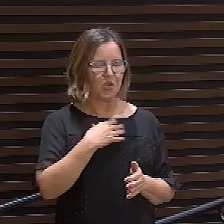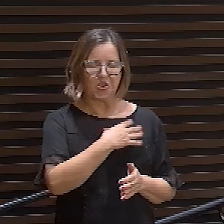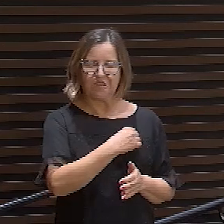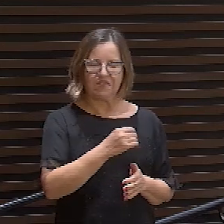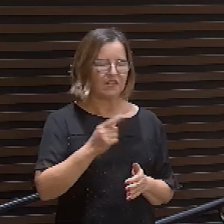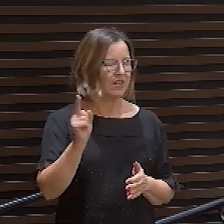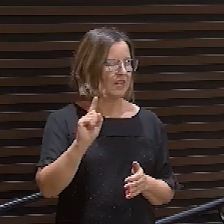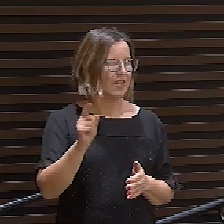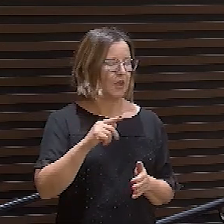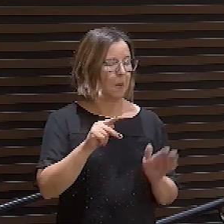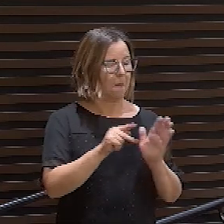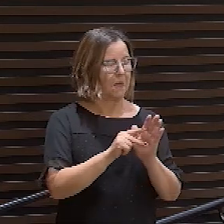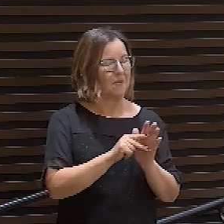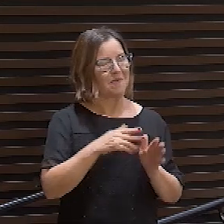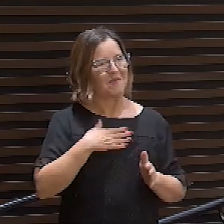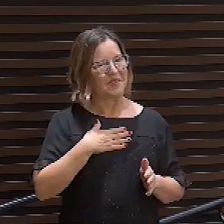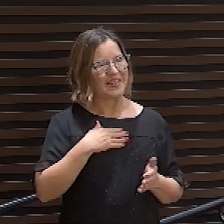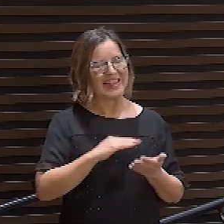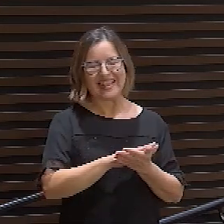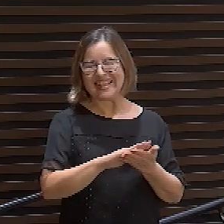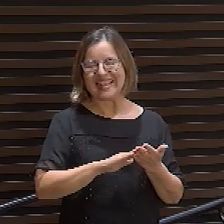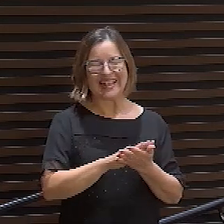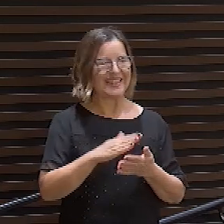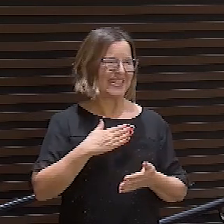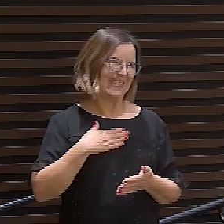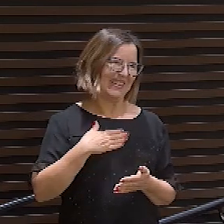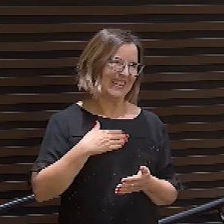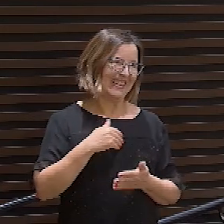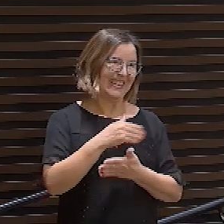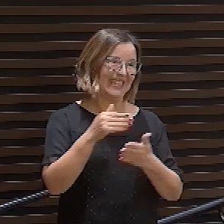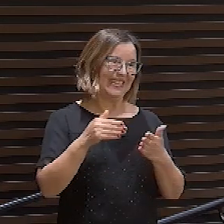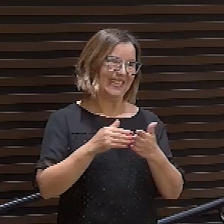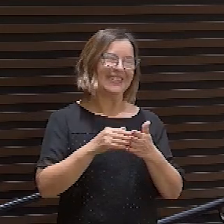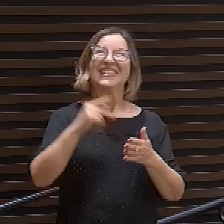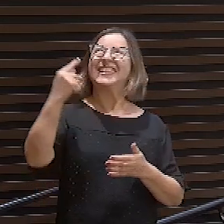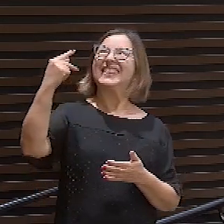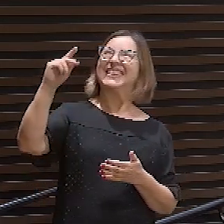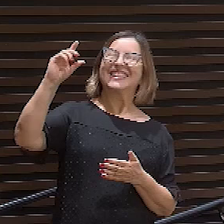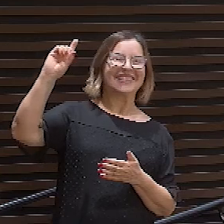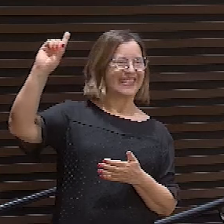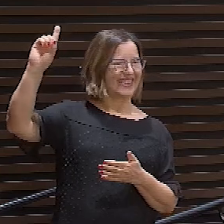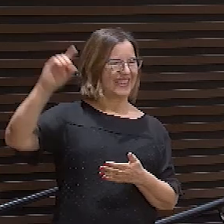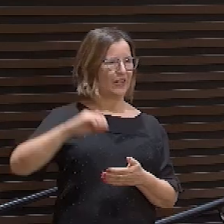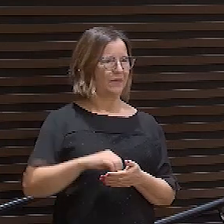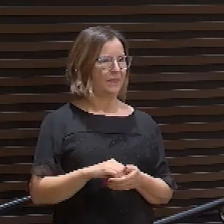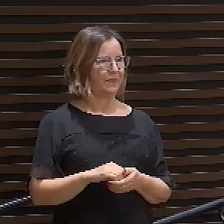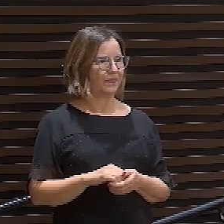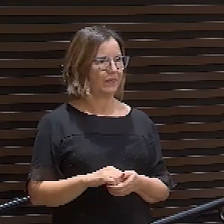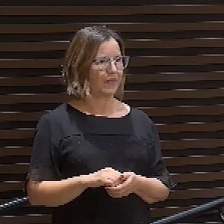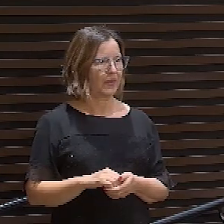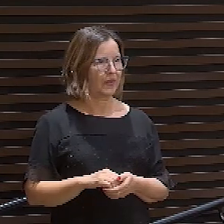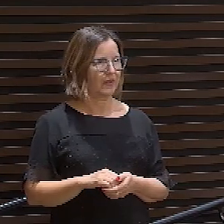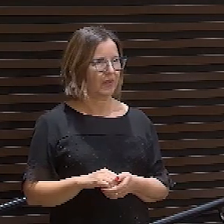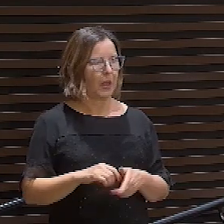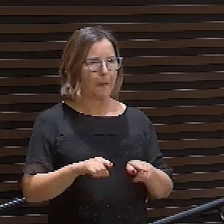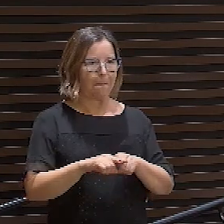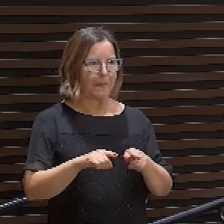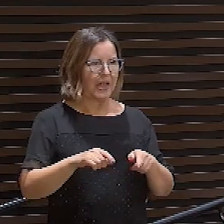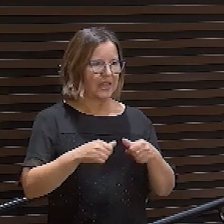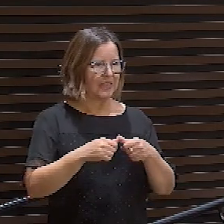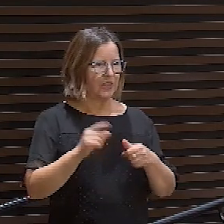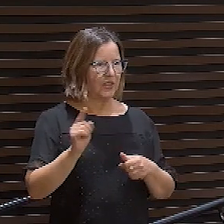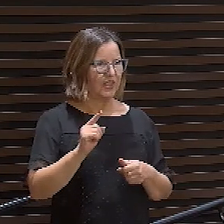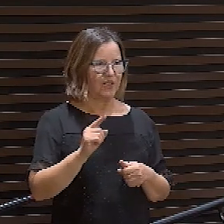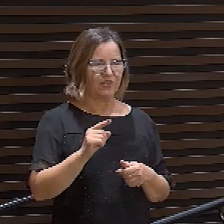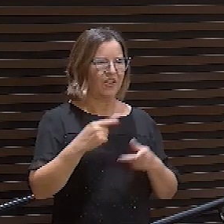meus, nada é meu, tudo é teu. Mas isso não pode ser só verbal.